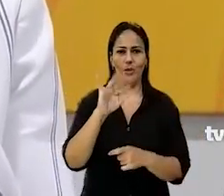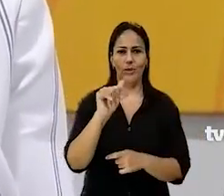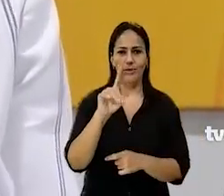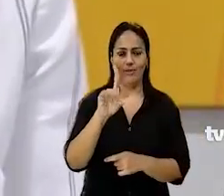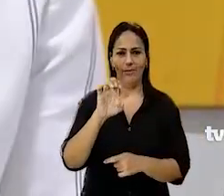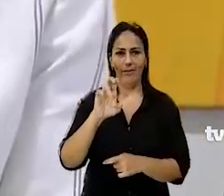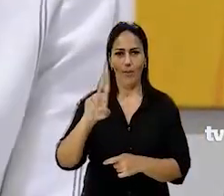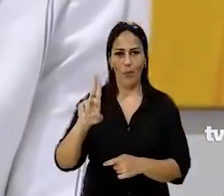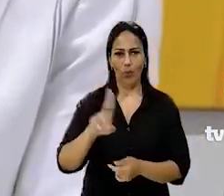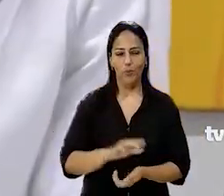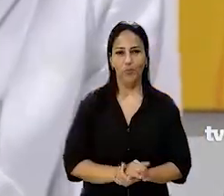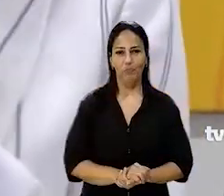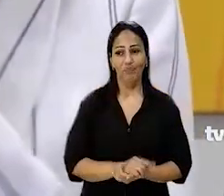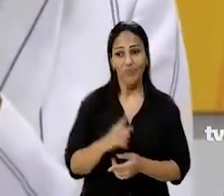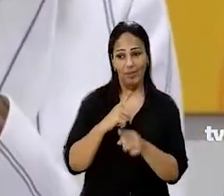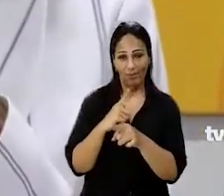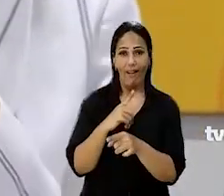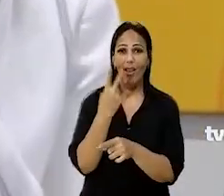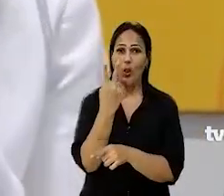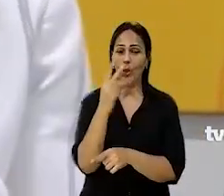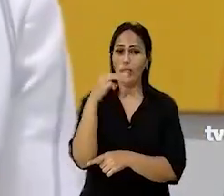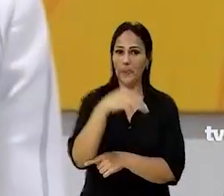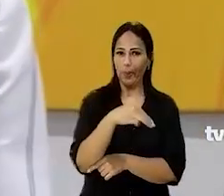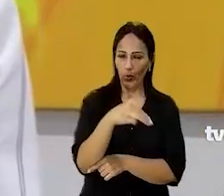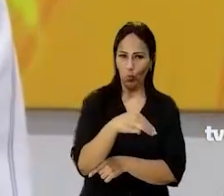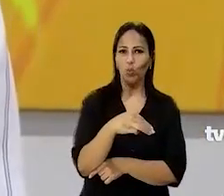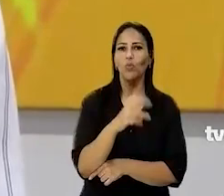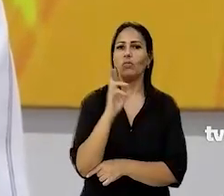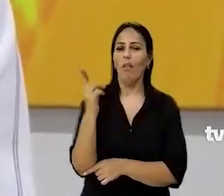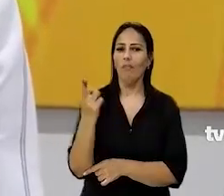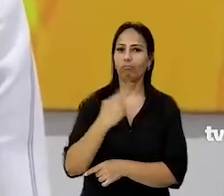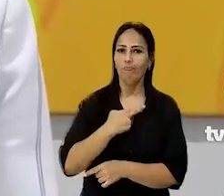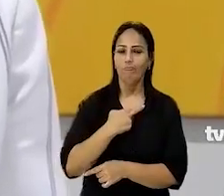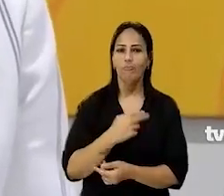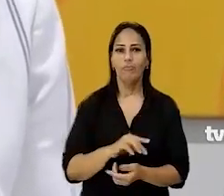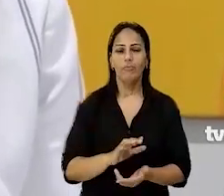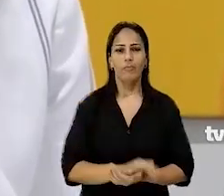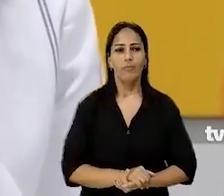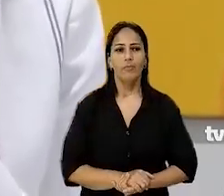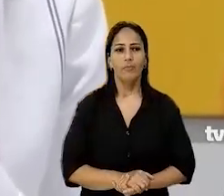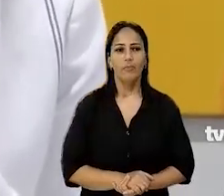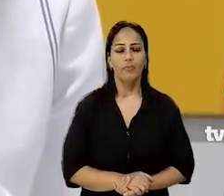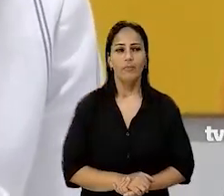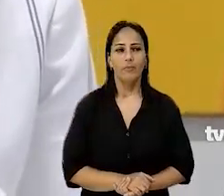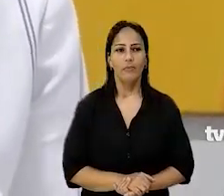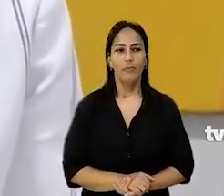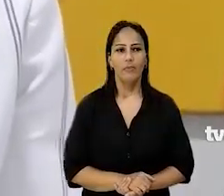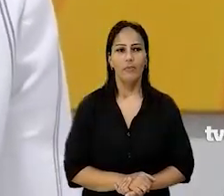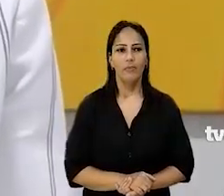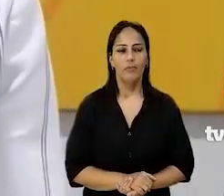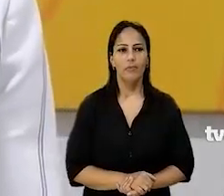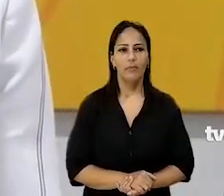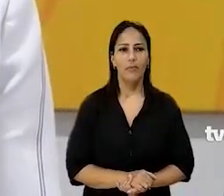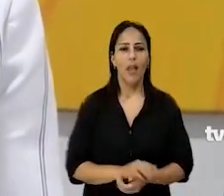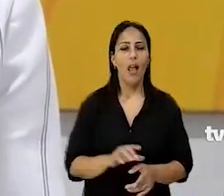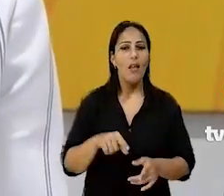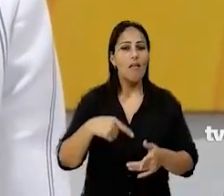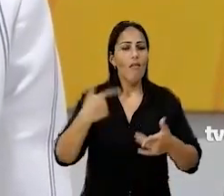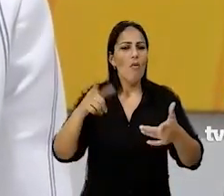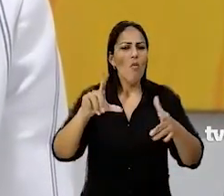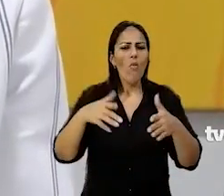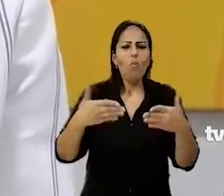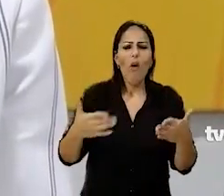Tadeu. O senhor vai ter 2 minutos para responder a pergunta feita. Qual a